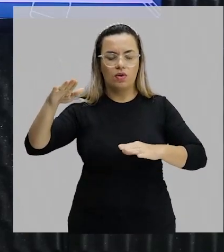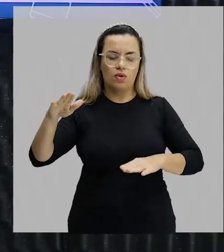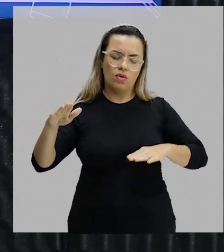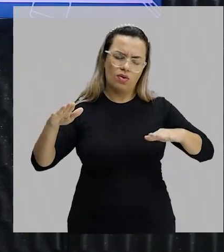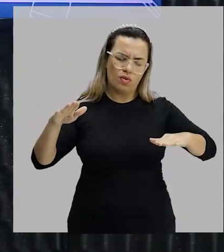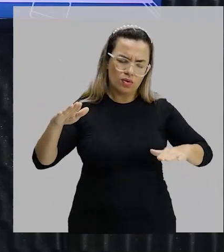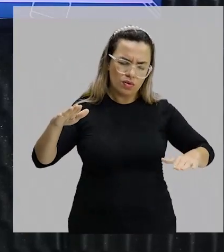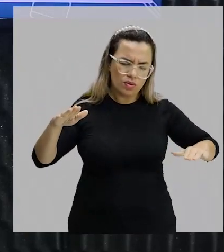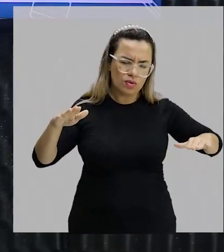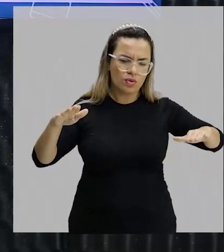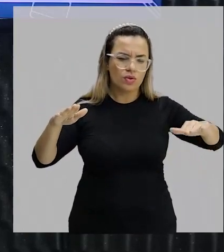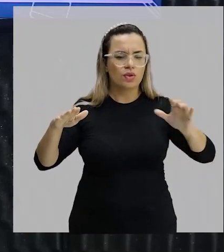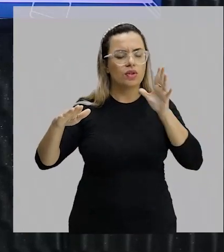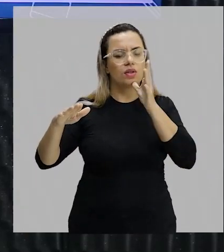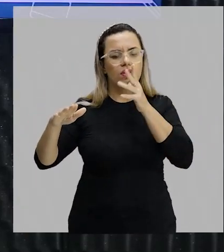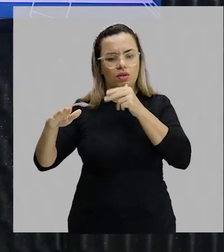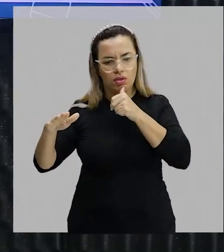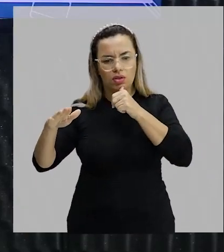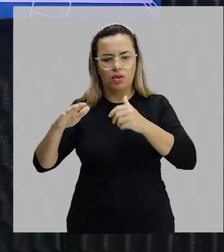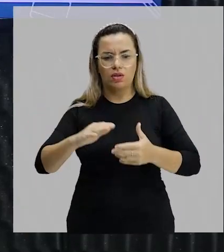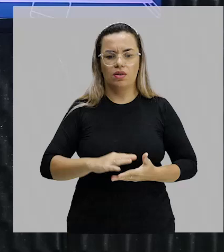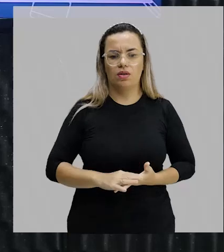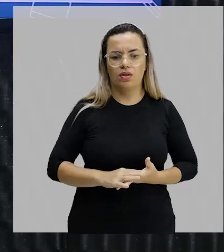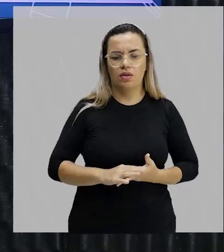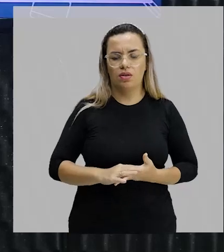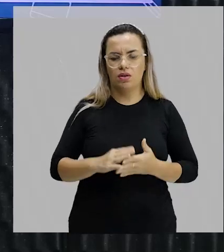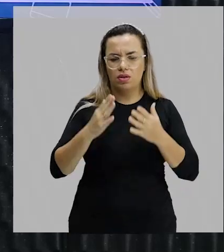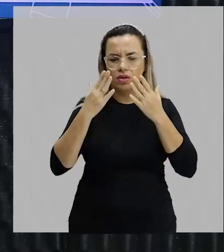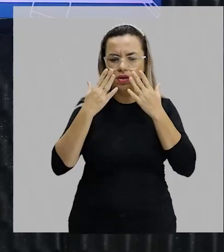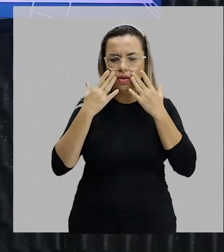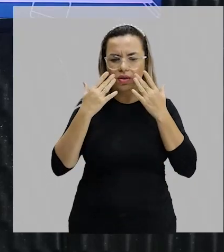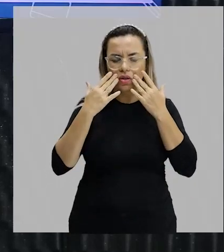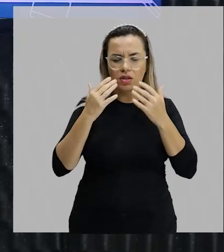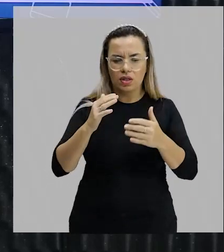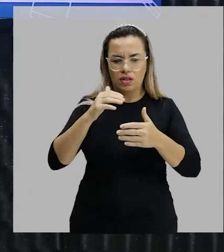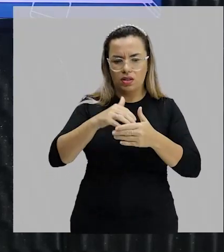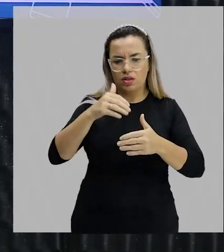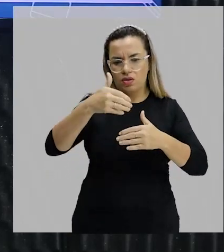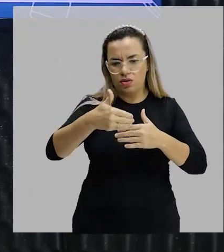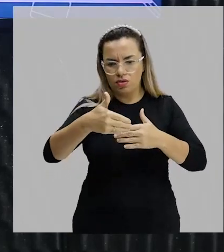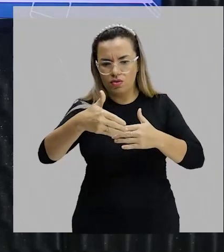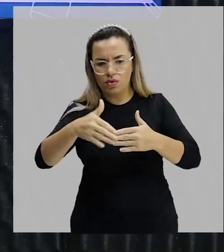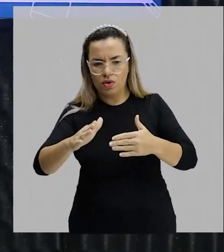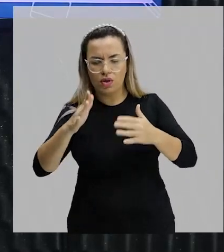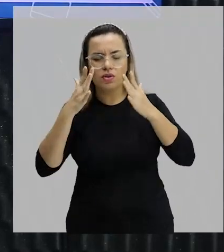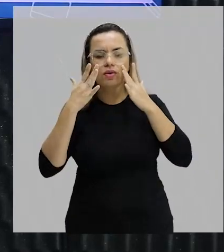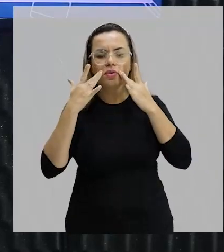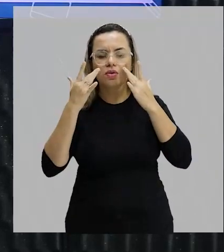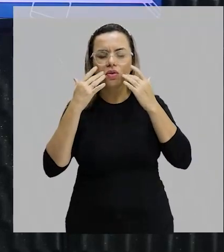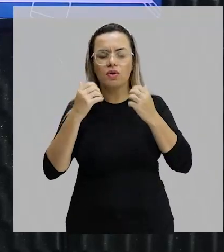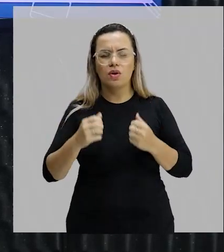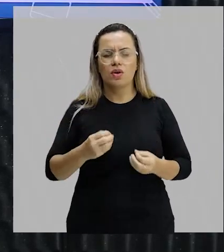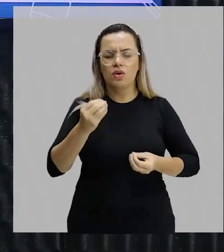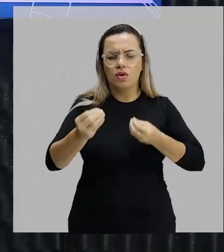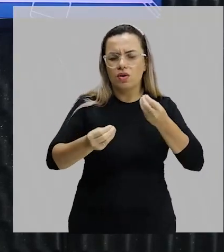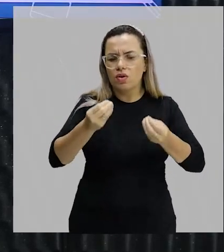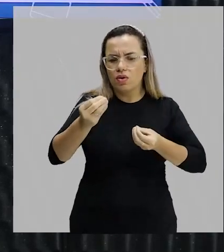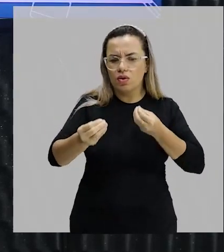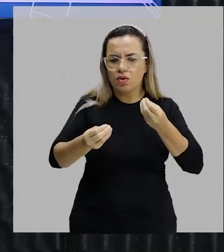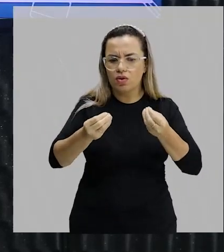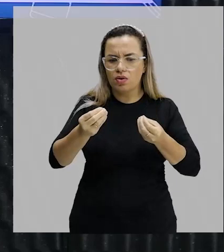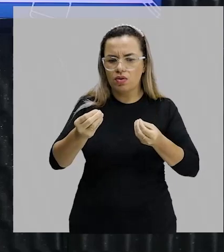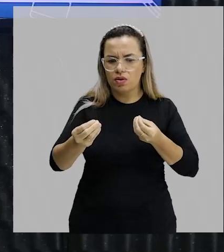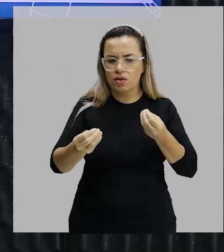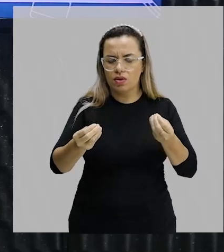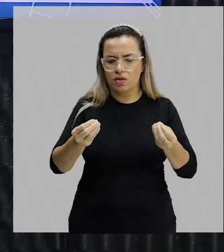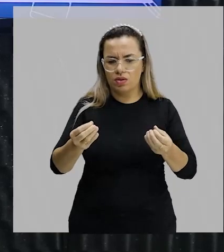teatro, teatralidade que está dentro e fora do teatro, como assim, professor? Gente, né? Eu sempre brinco, e até comentei numa aula minha num vídeo, né?